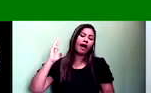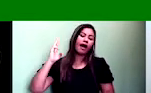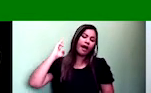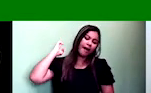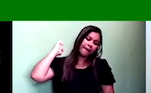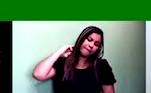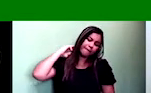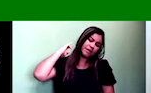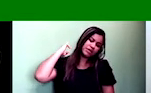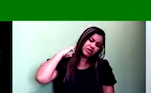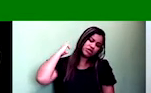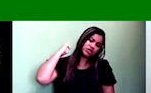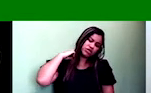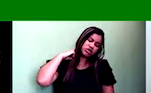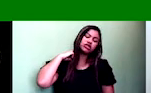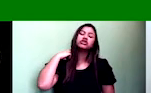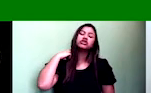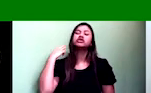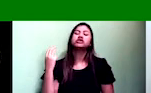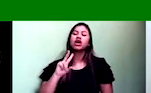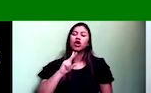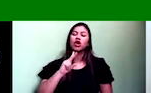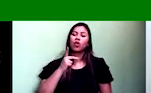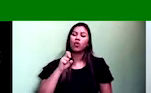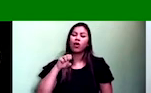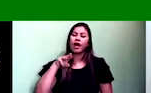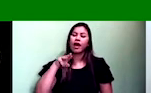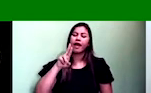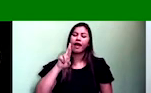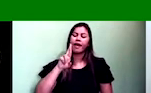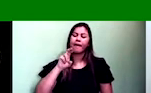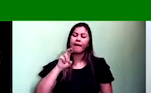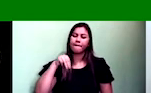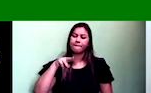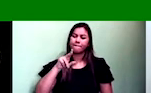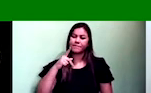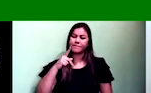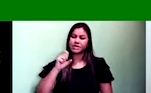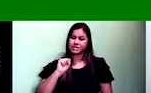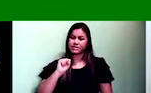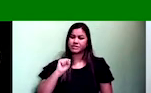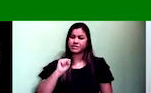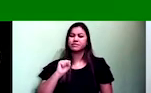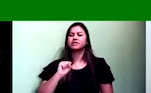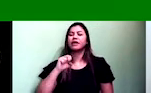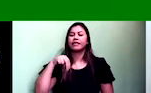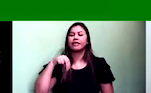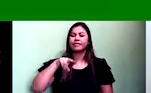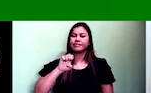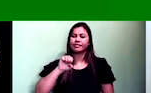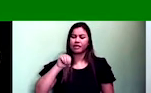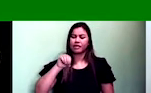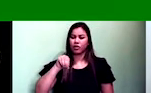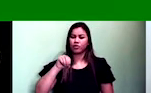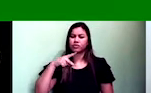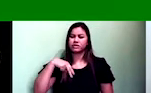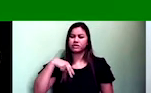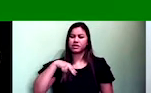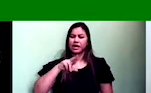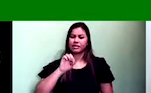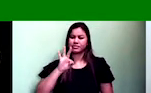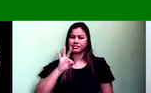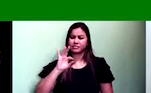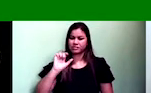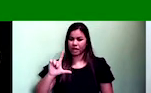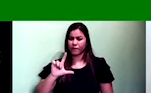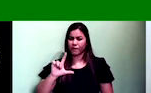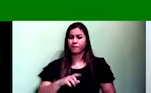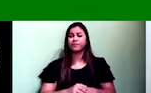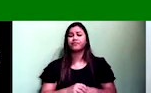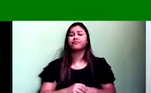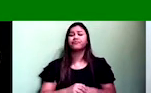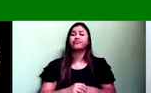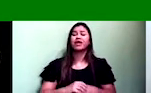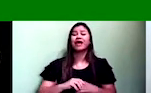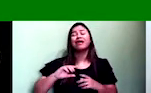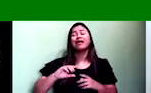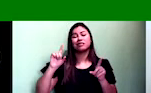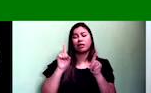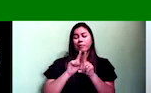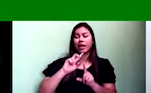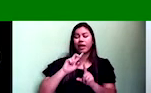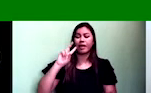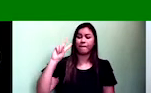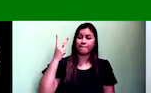o herpes neonatal. Vírus da hepatite B, causando uma hepatite aguda, podendo levar a uma hepatite